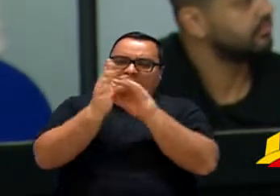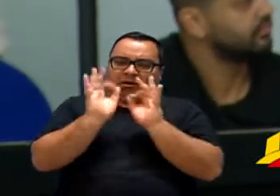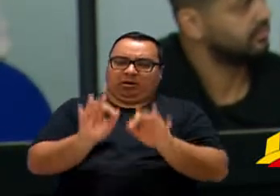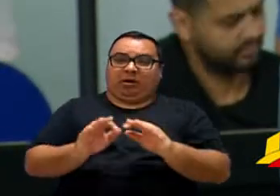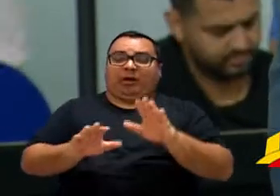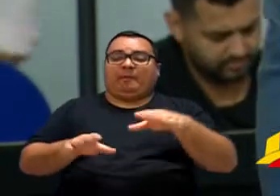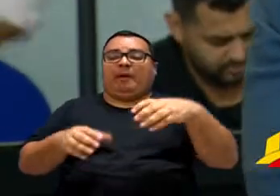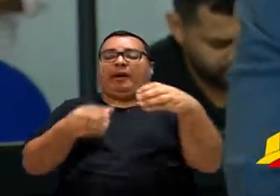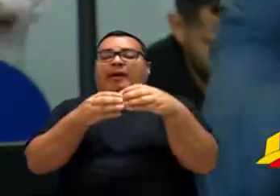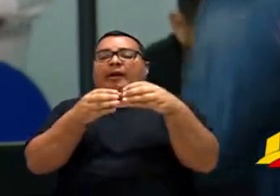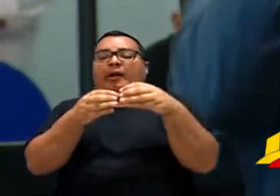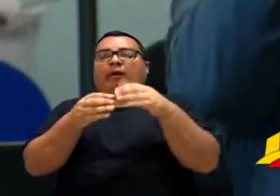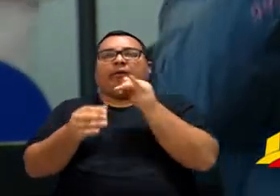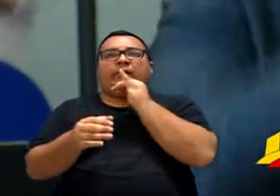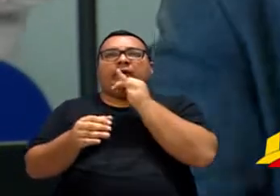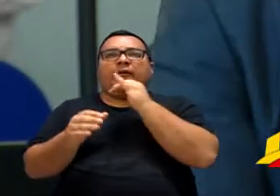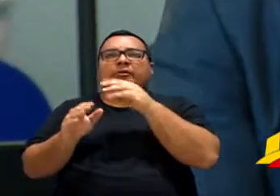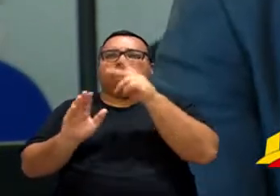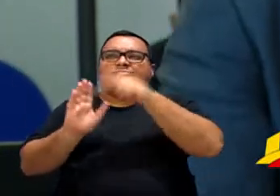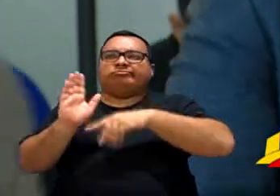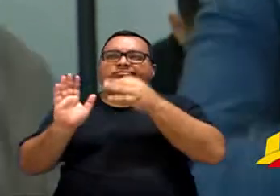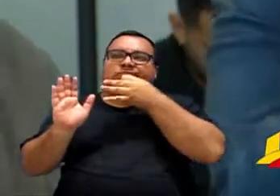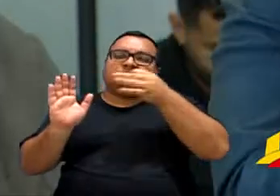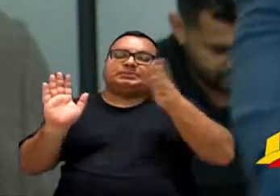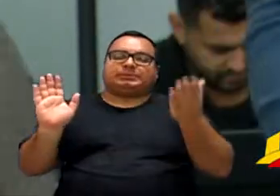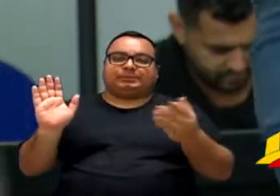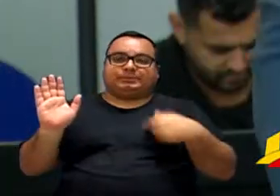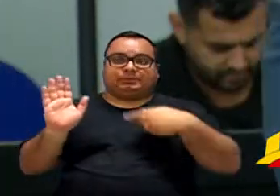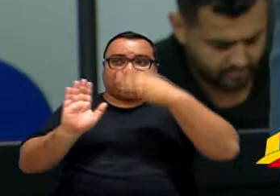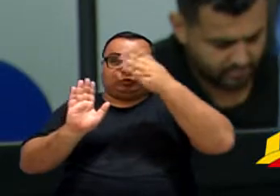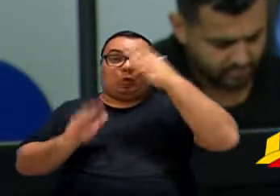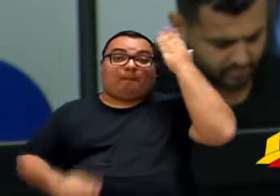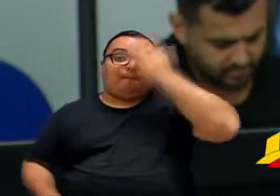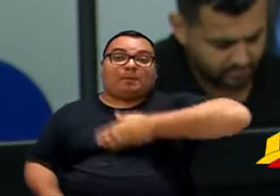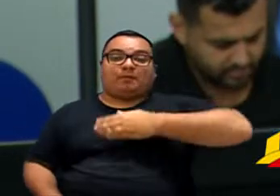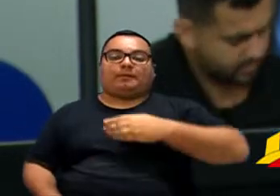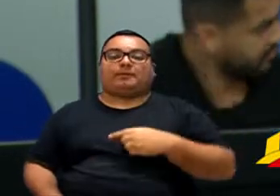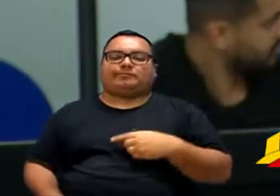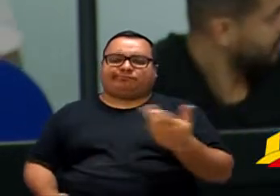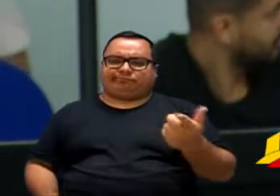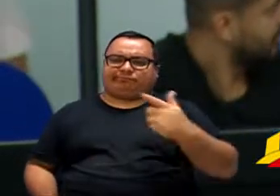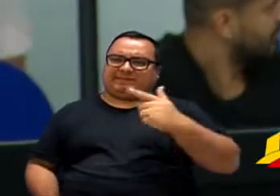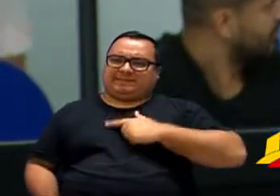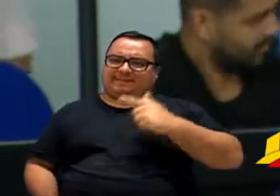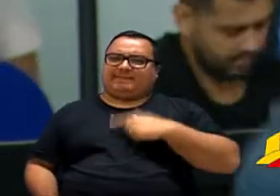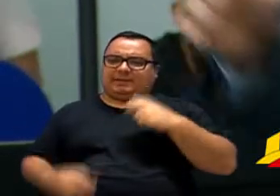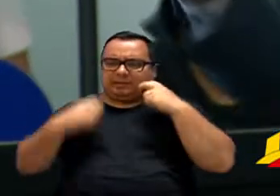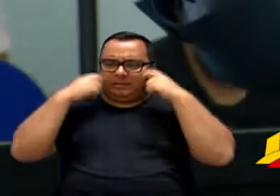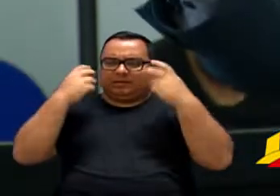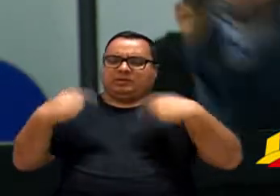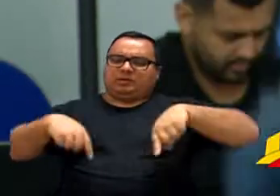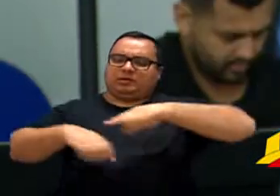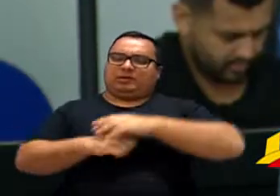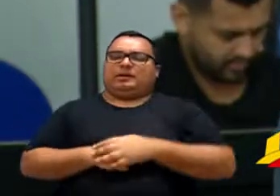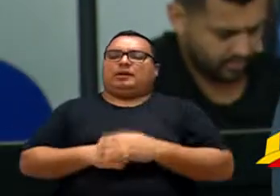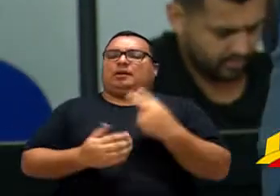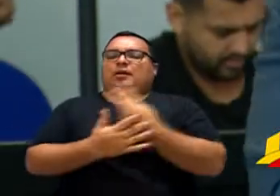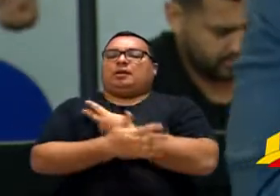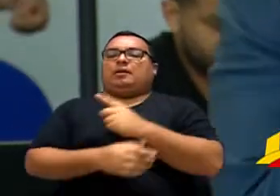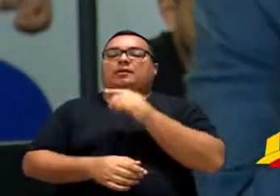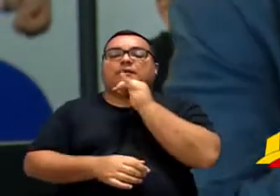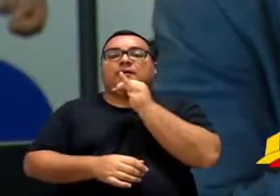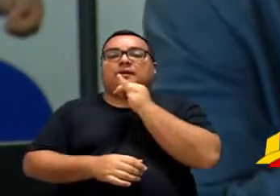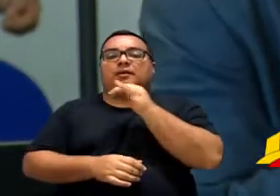as suas convicções ideológicas vou dar a maior prova disso e isso é uma vergonha viu Presidente isso está errado a vereadora